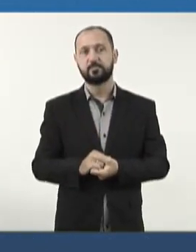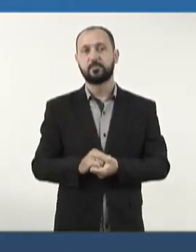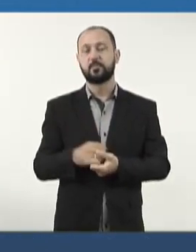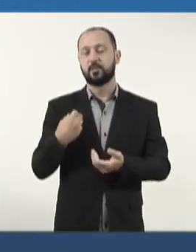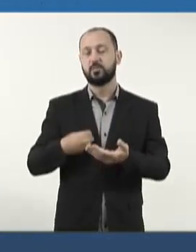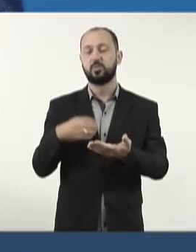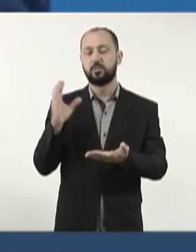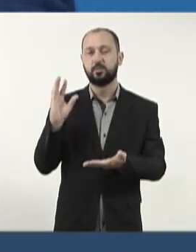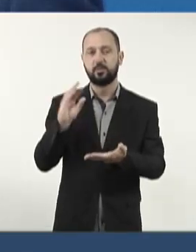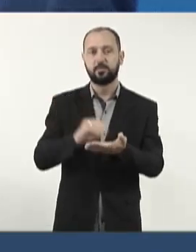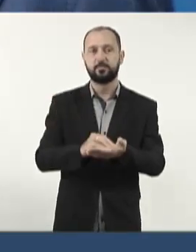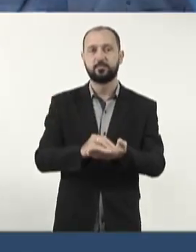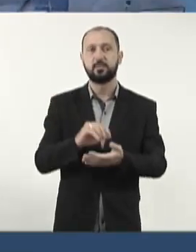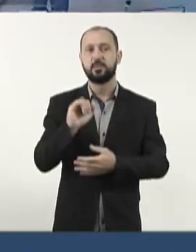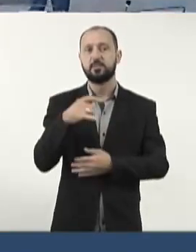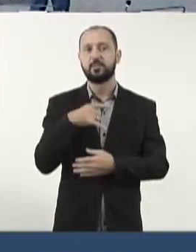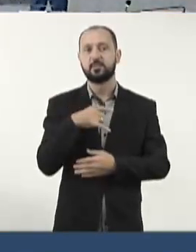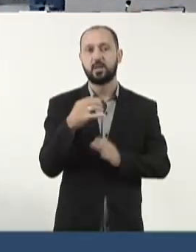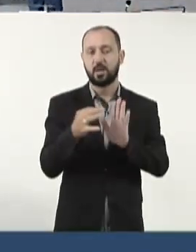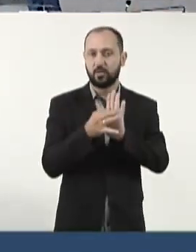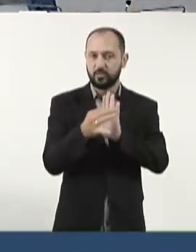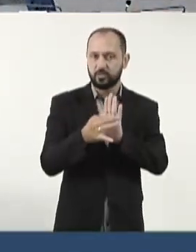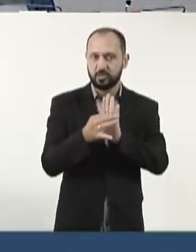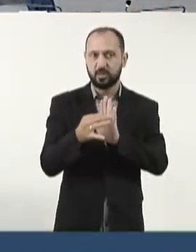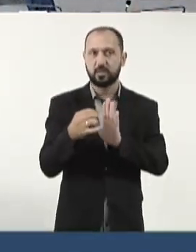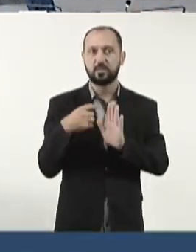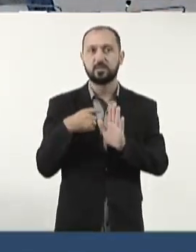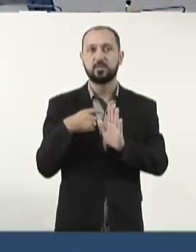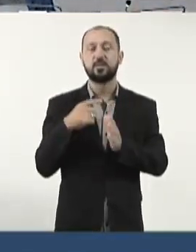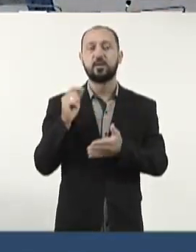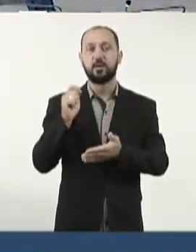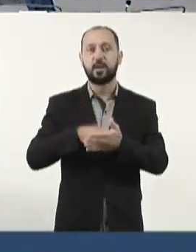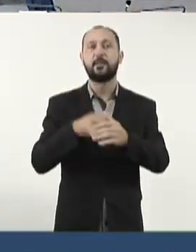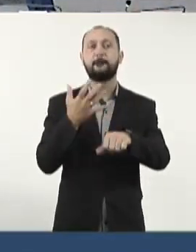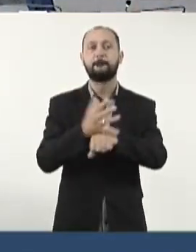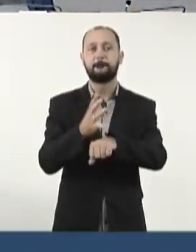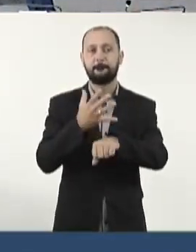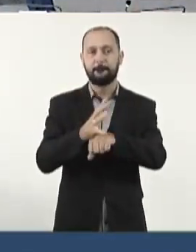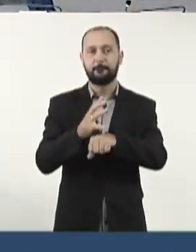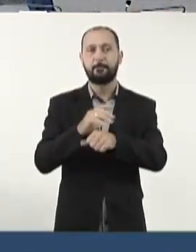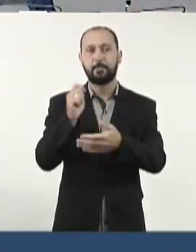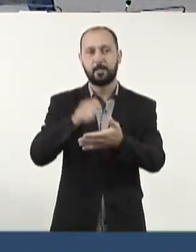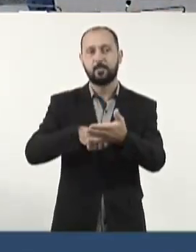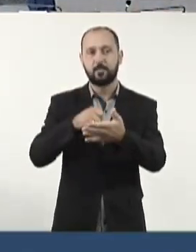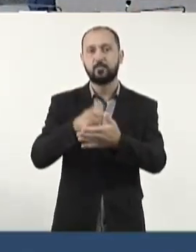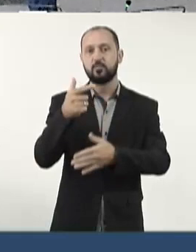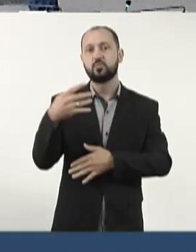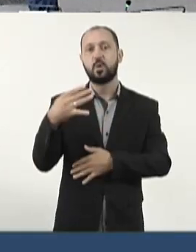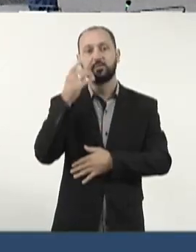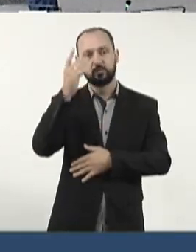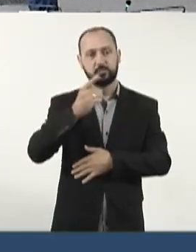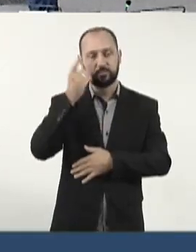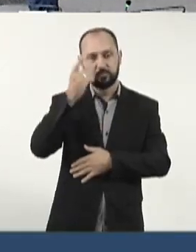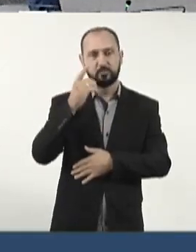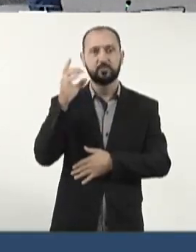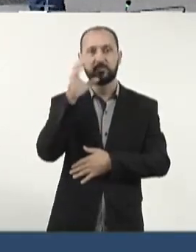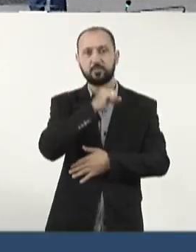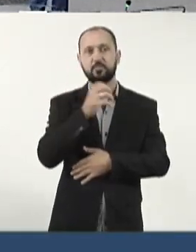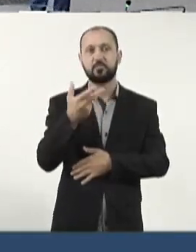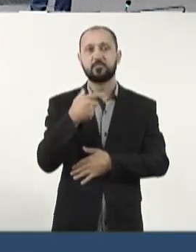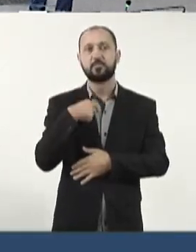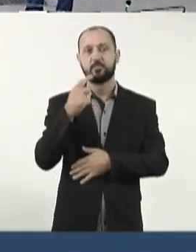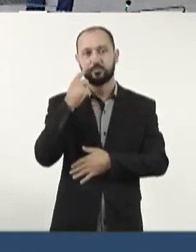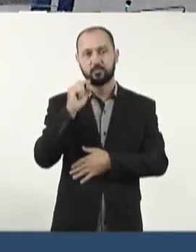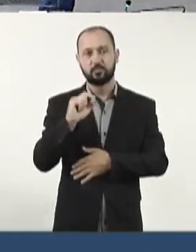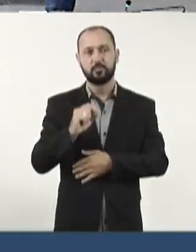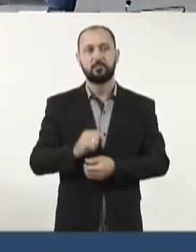Registrado, nosso deputado, se fizer a indicação, acho que fica mais prático. Pegar uma assinatura dos 24 senhores deputados, porque acho que isso é de interesse do nosso